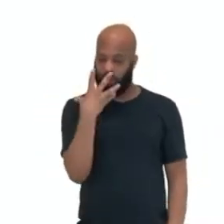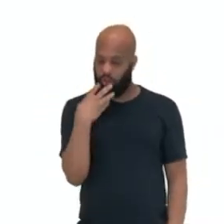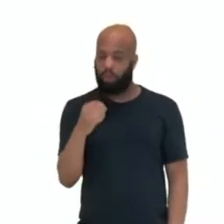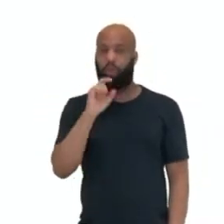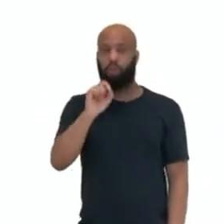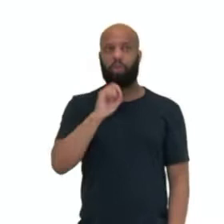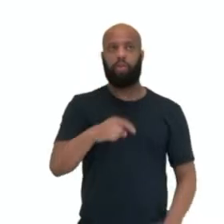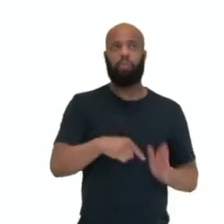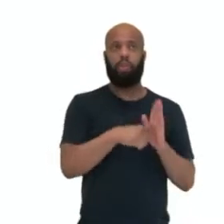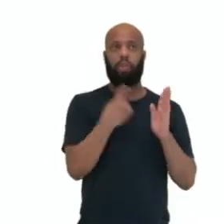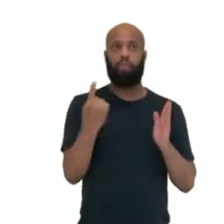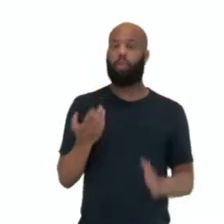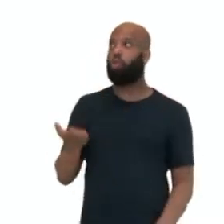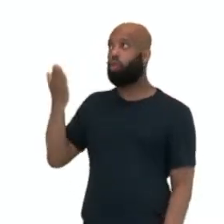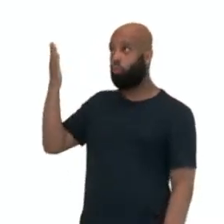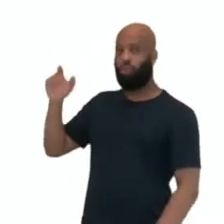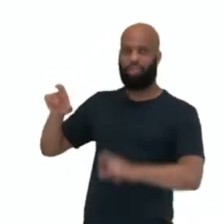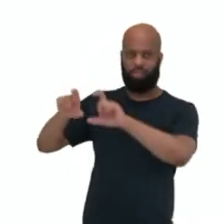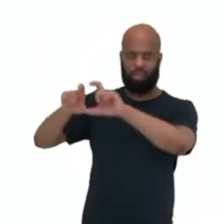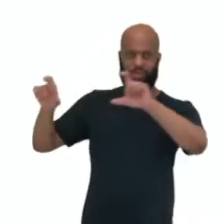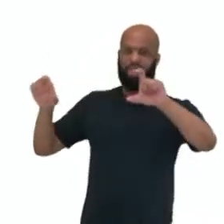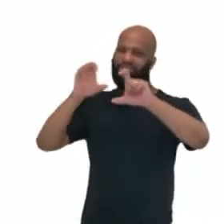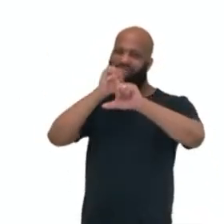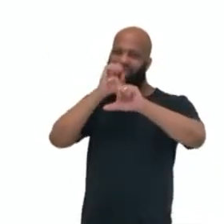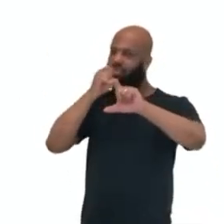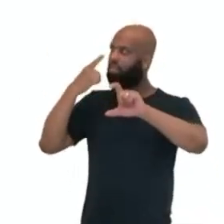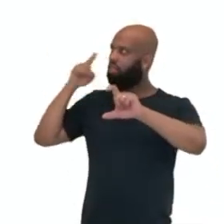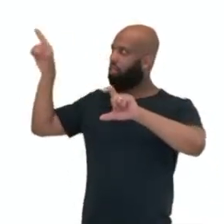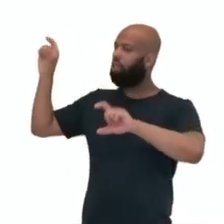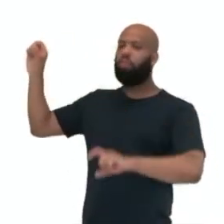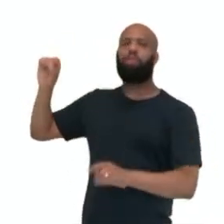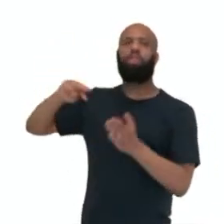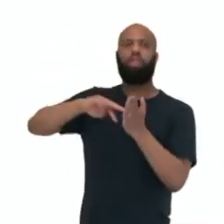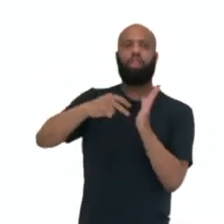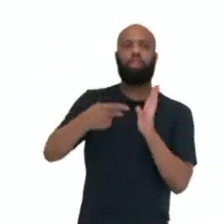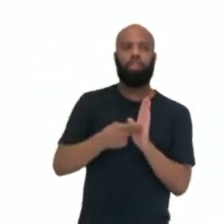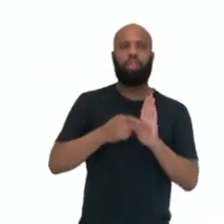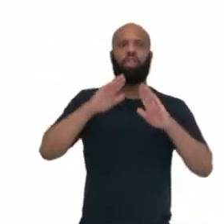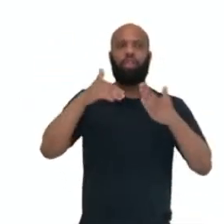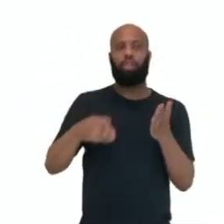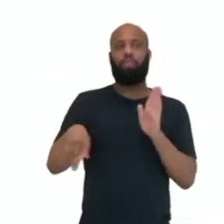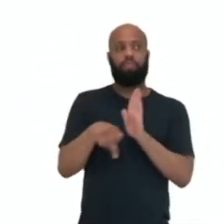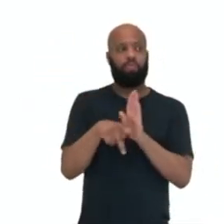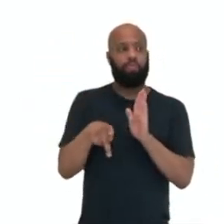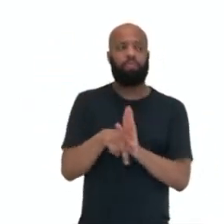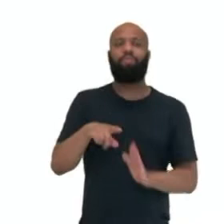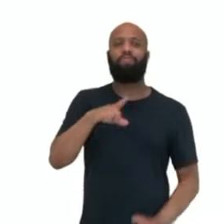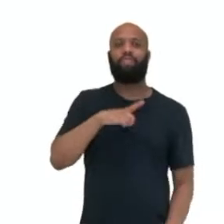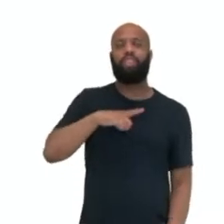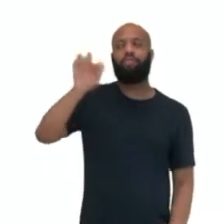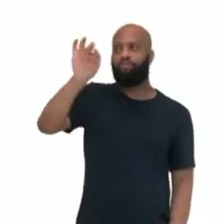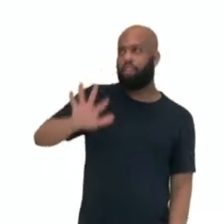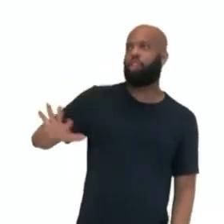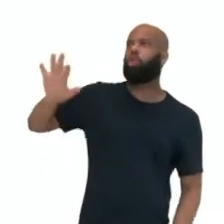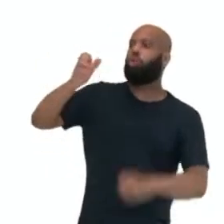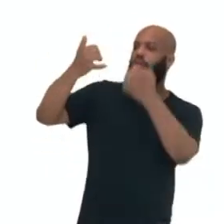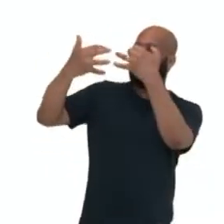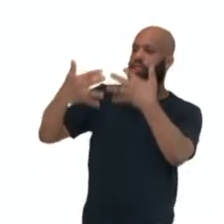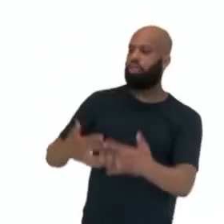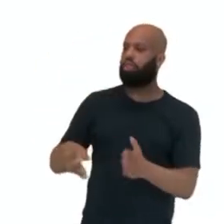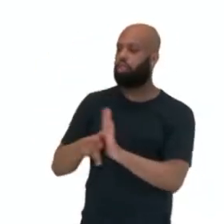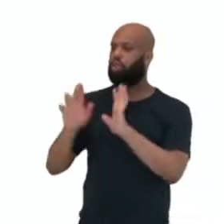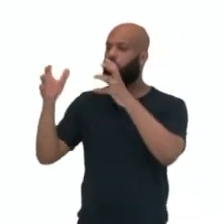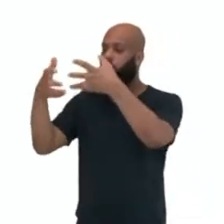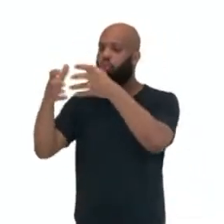o mecanicismo. De acordo com o mecanicismo, essa concepção de que os fenômenos se explicam por conjuntos